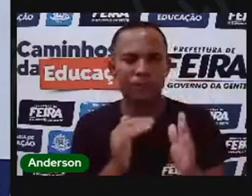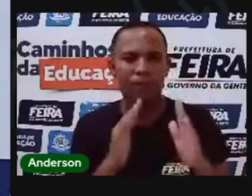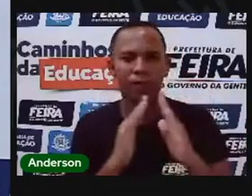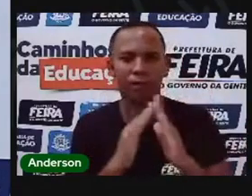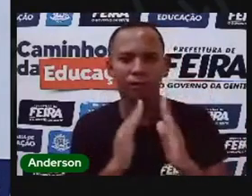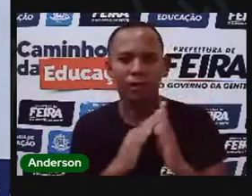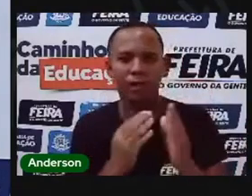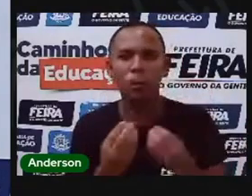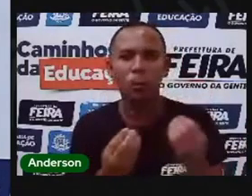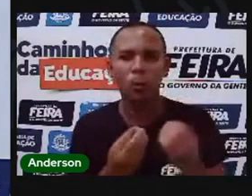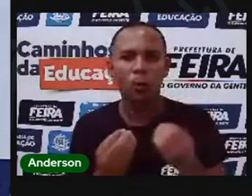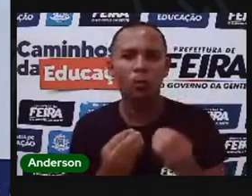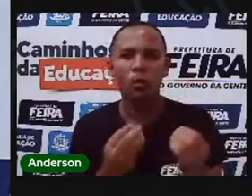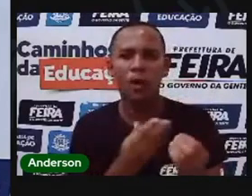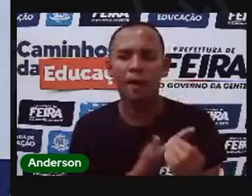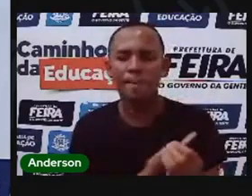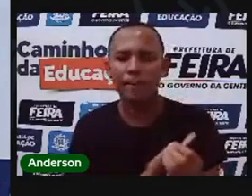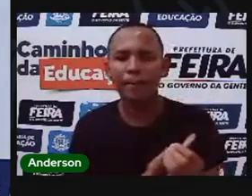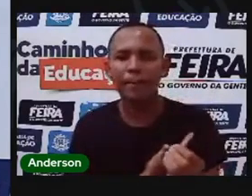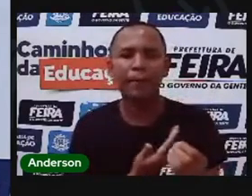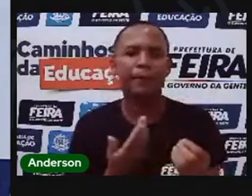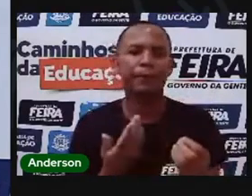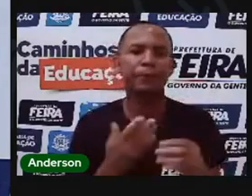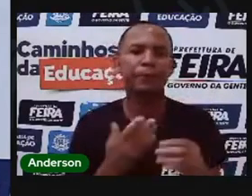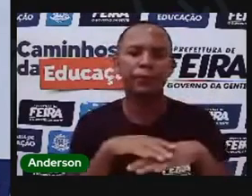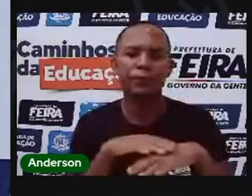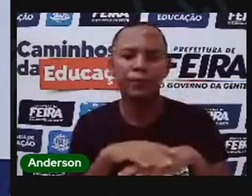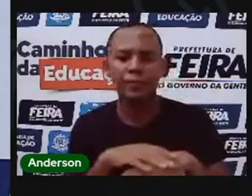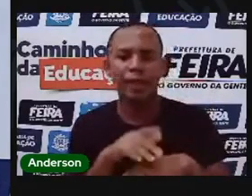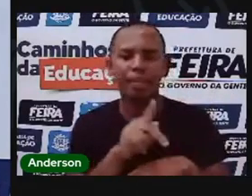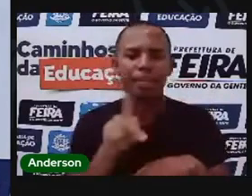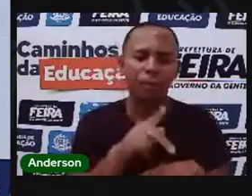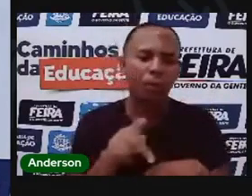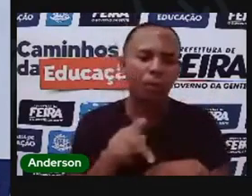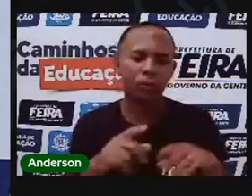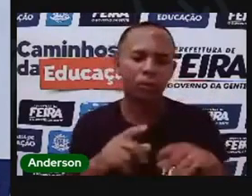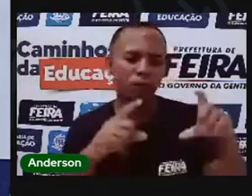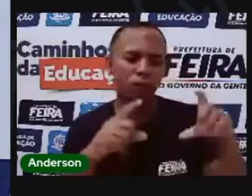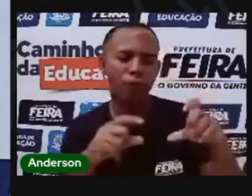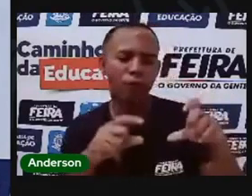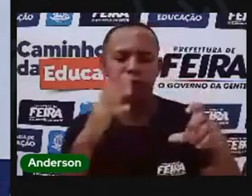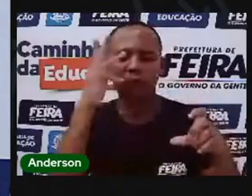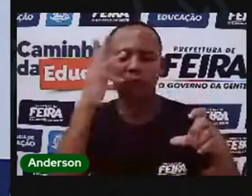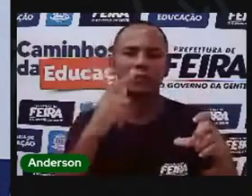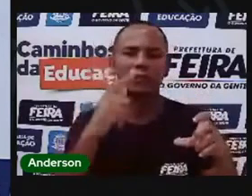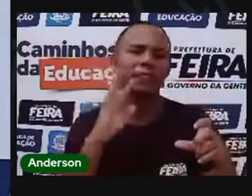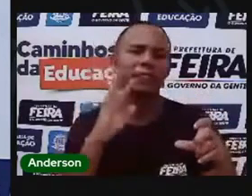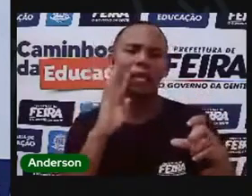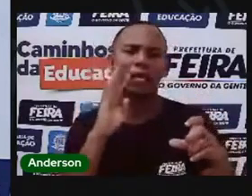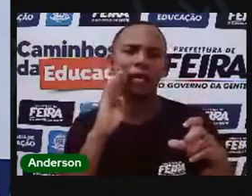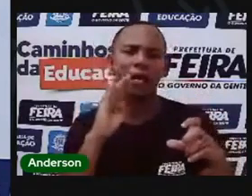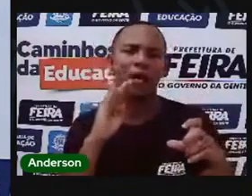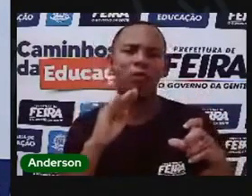da minha casa, com os meus amiguinhos. Relatar com a minha pró, tirar uma foto bem bacana e mandar para